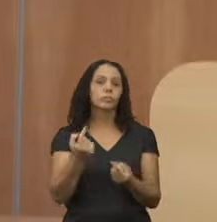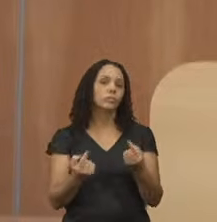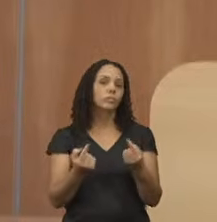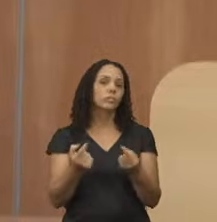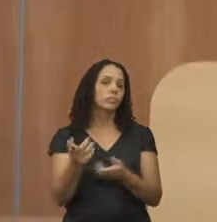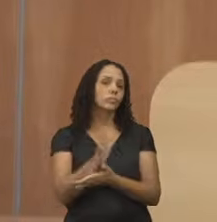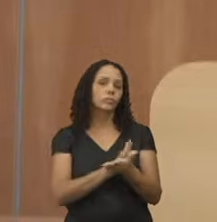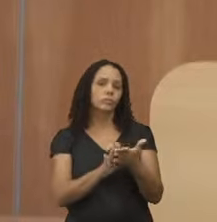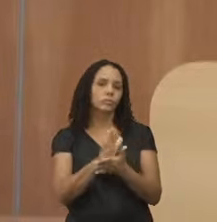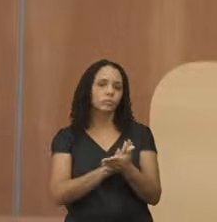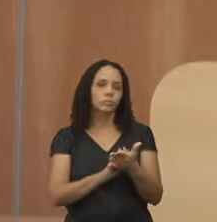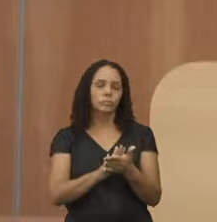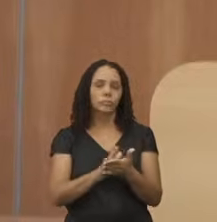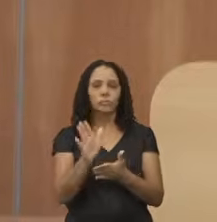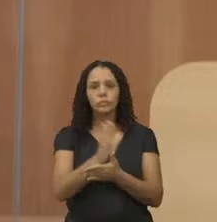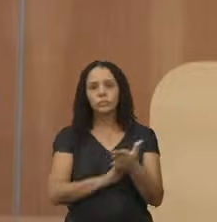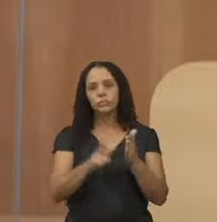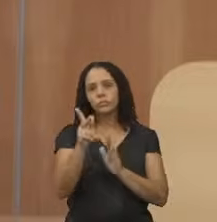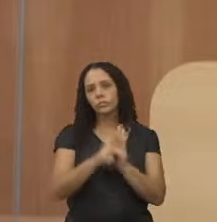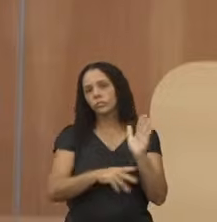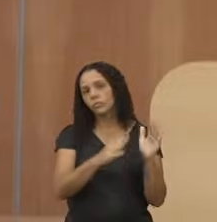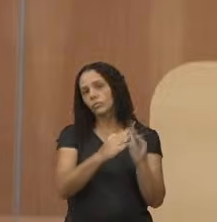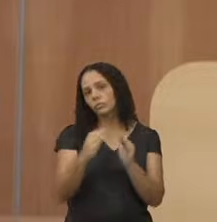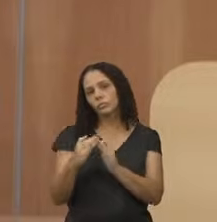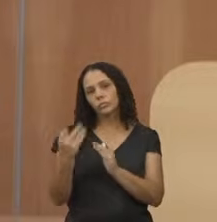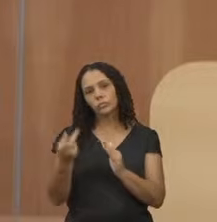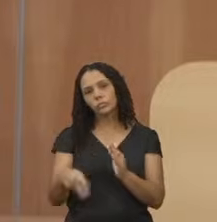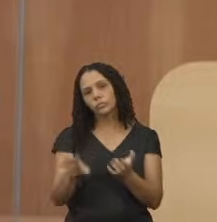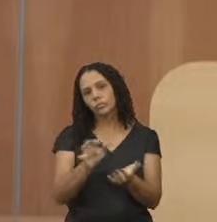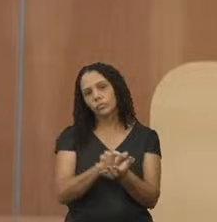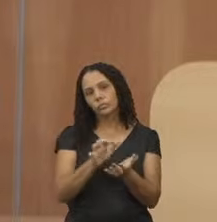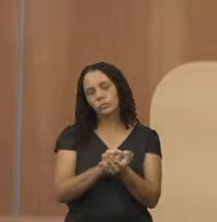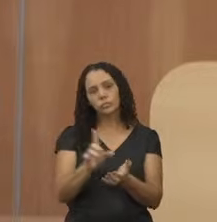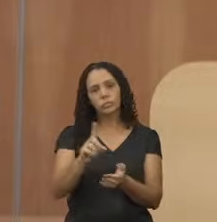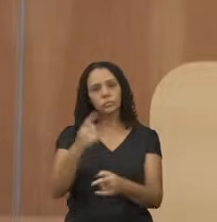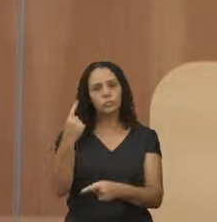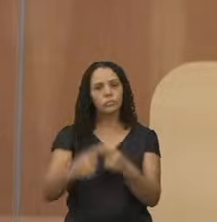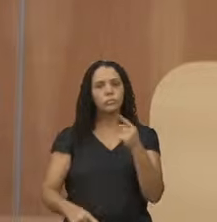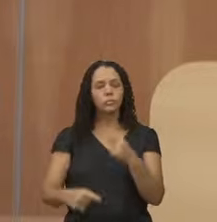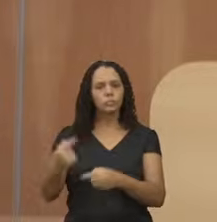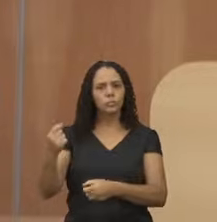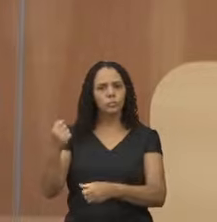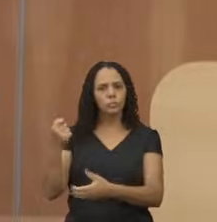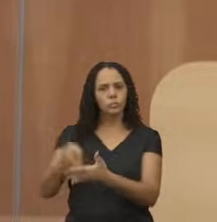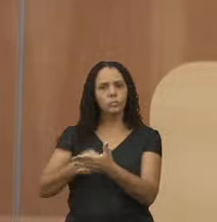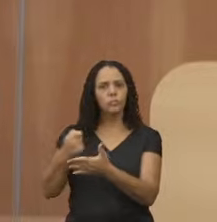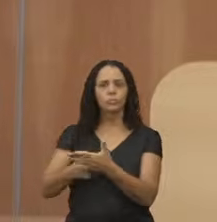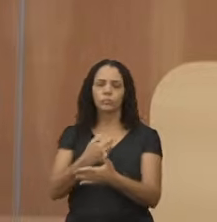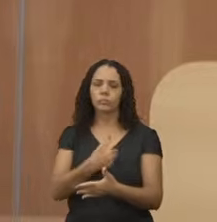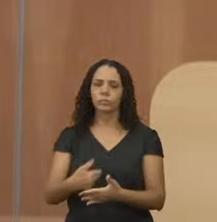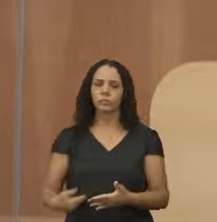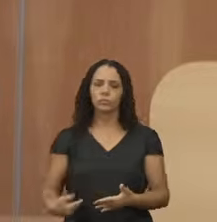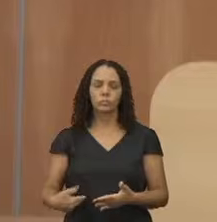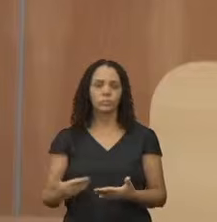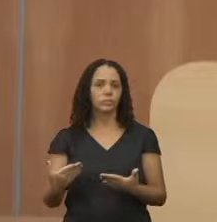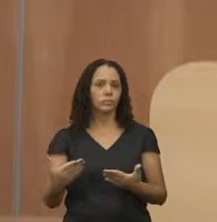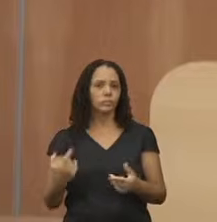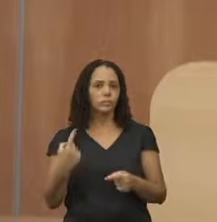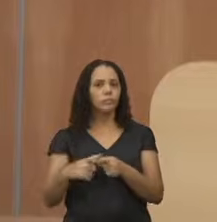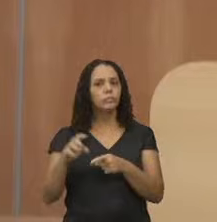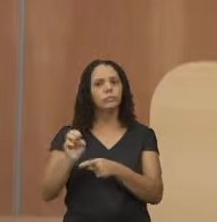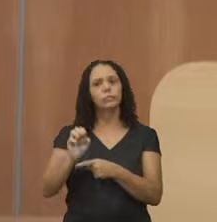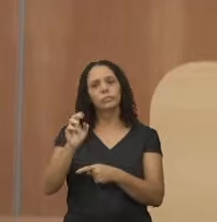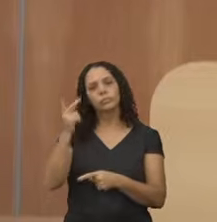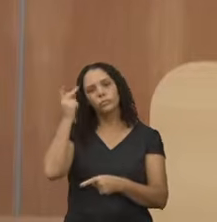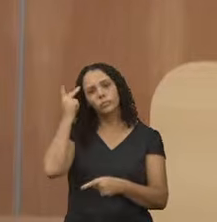mandou um programa habitacional para Jacareí. Não é proibido cobrar o governador, Até porque o estado de São